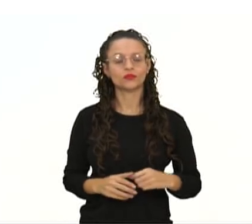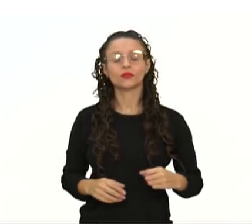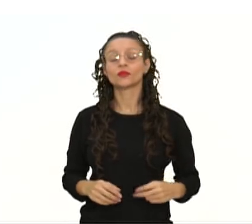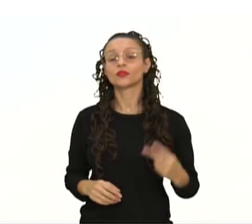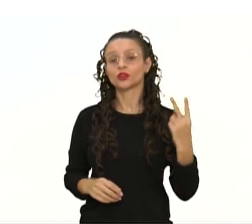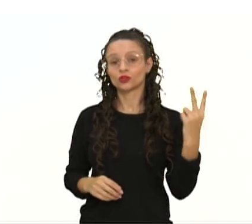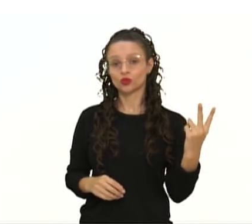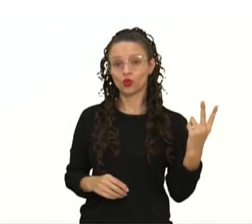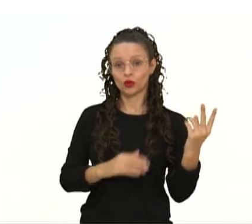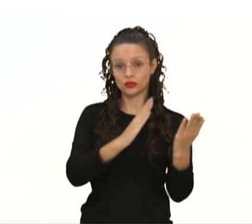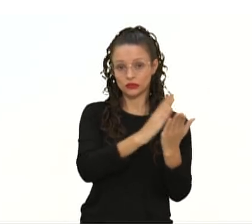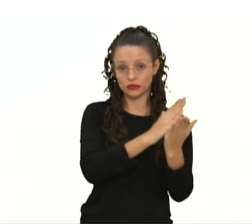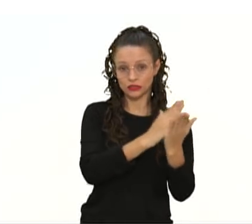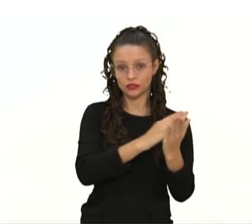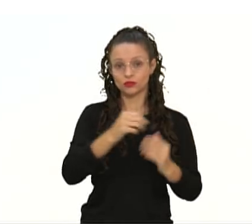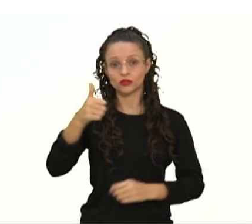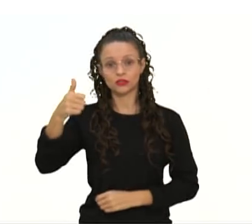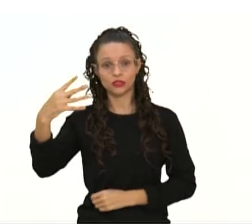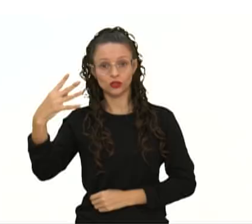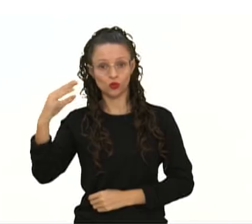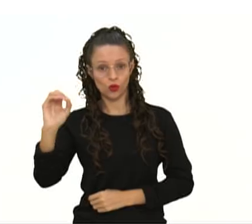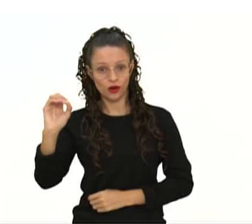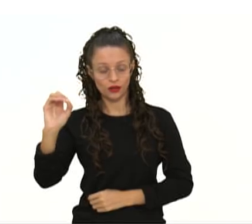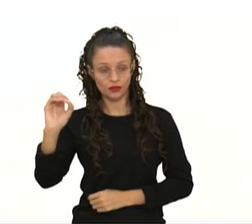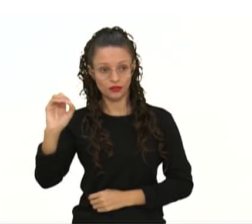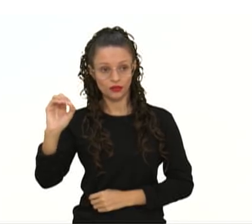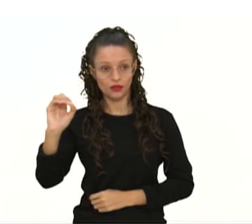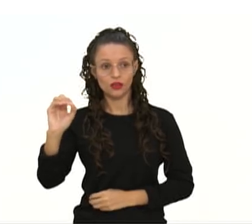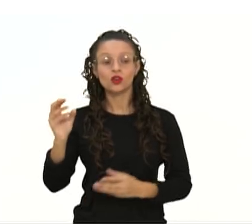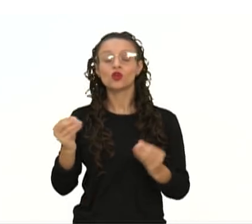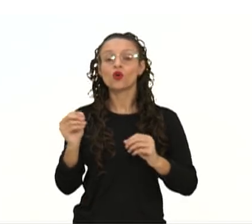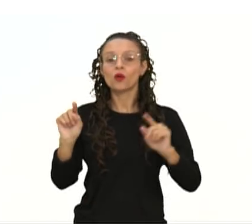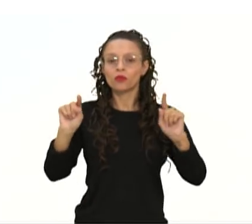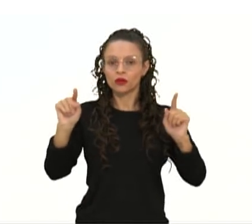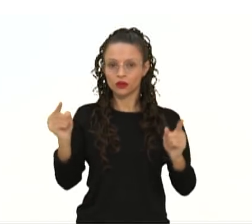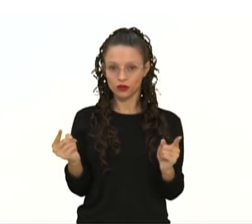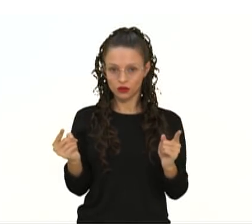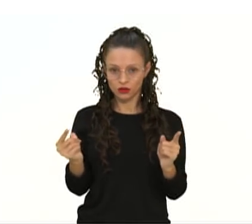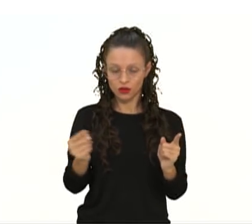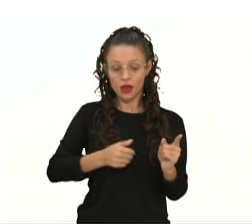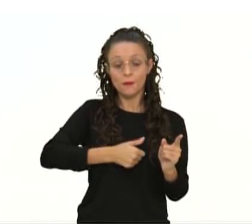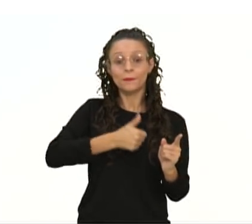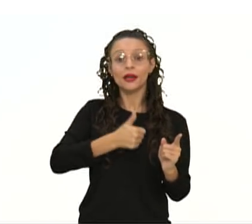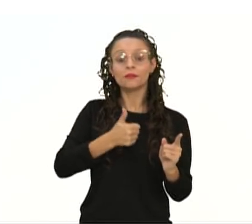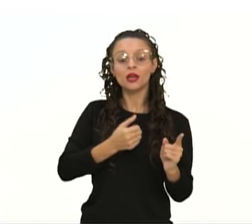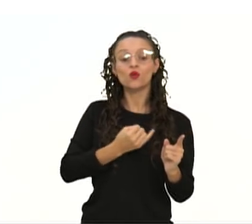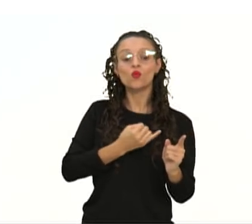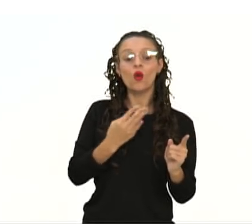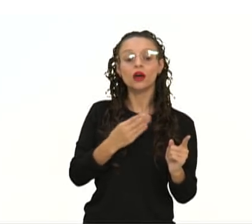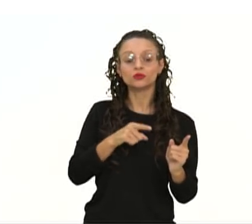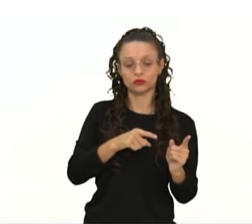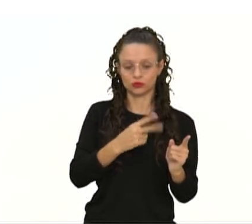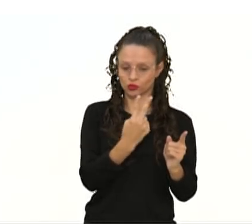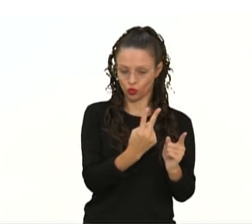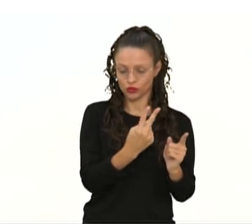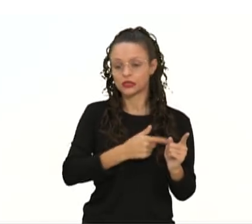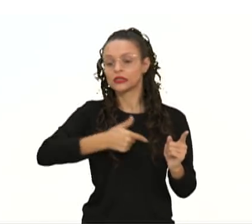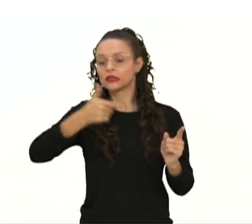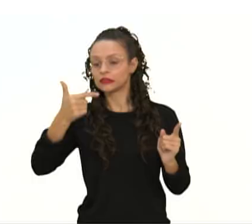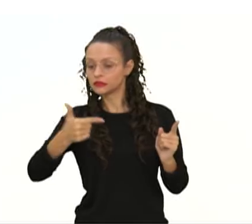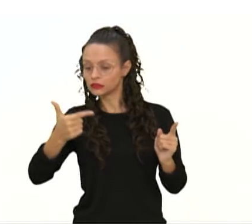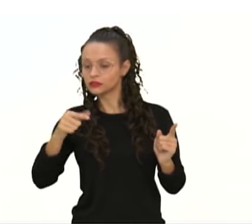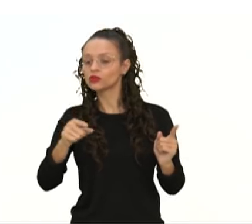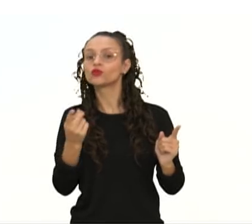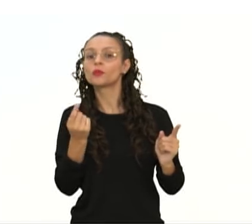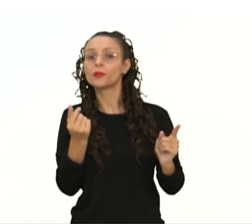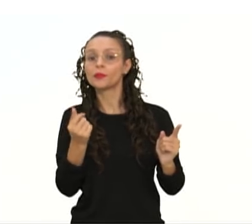tenho 2 livros, R$ 140,00. Em par ordenado, a gente escreve o primeiro elemento é a quantidade de livros, o segundo sempre vai ser, então, o